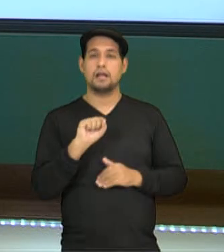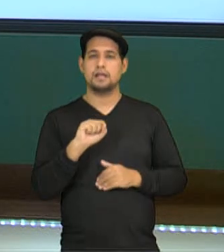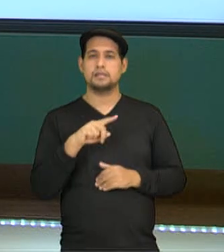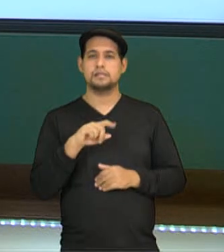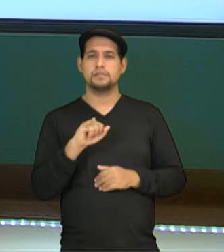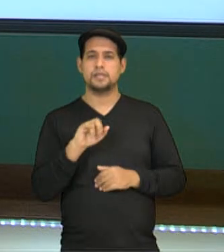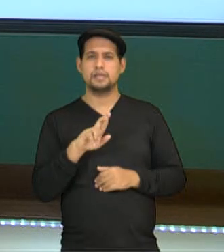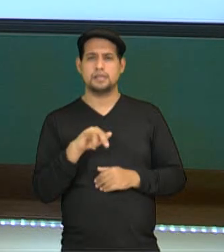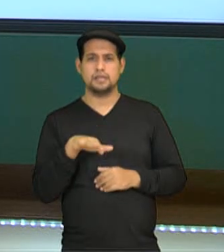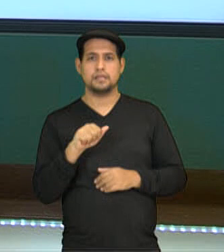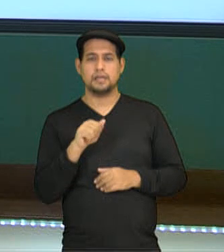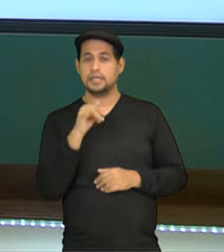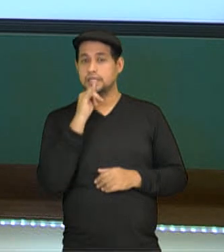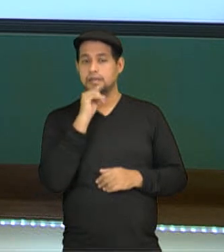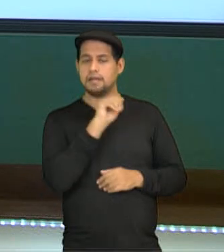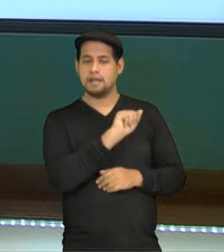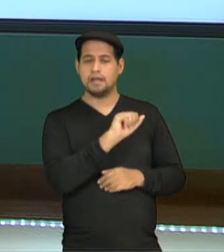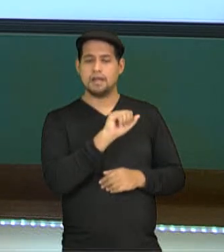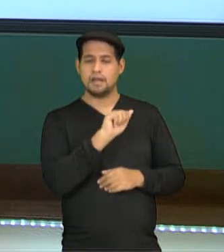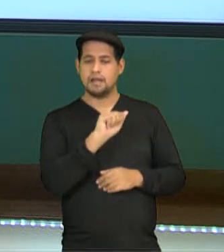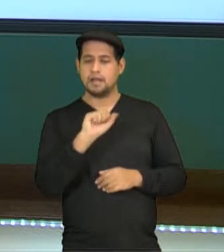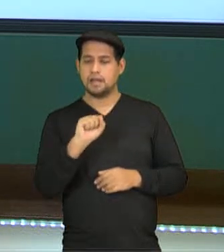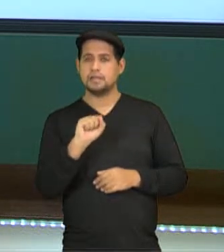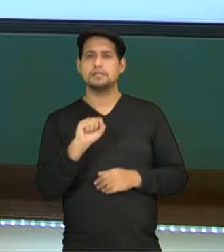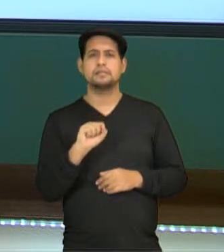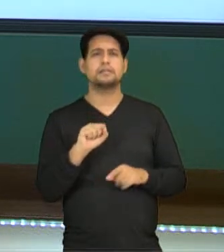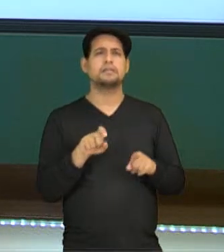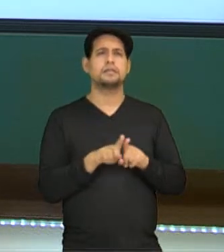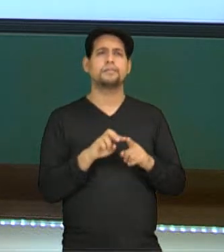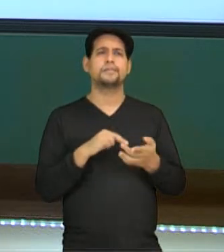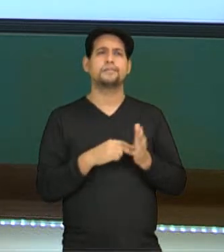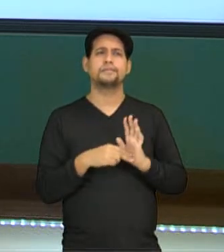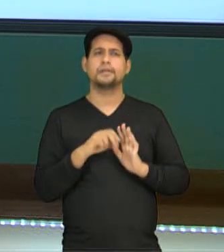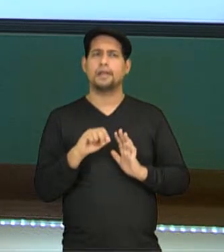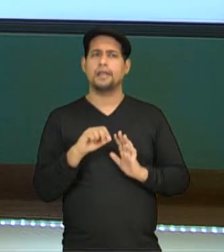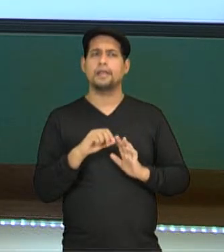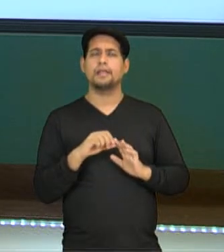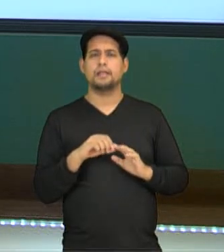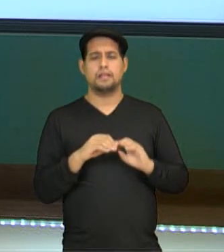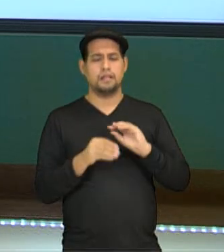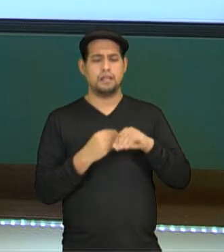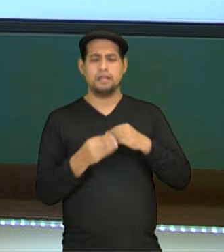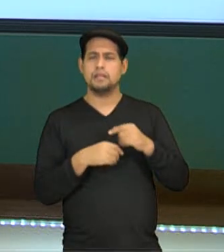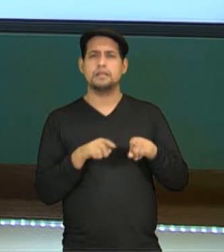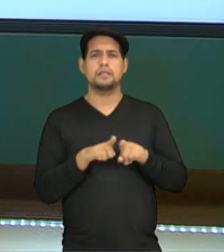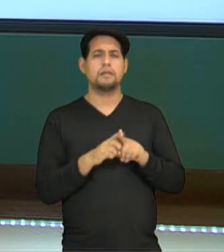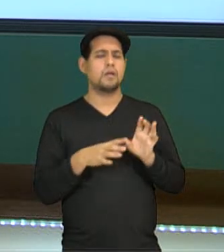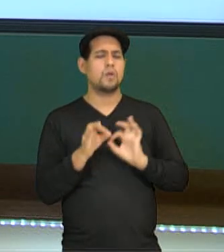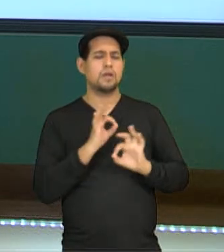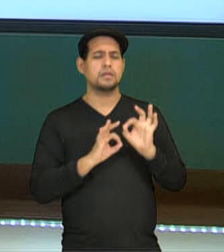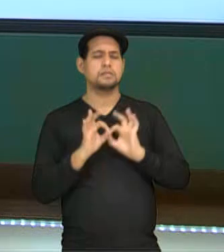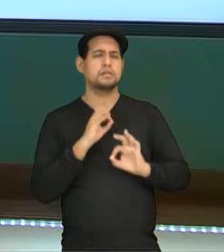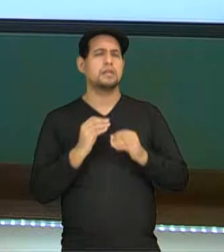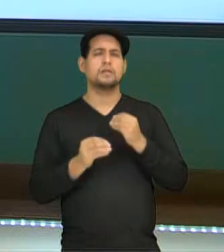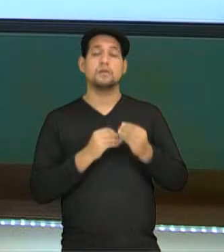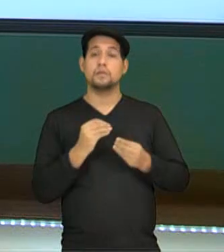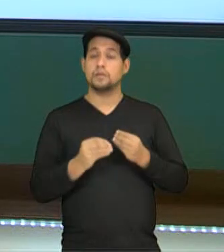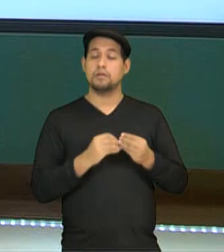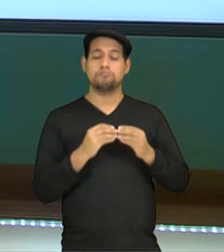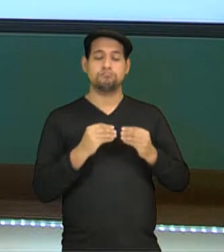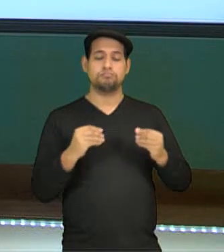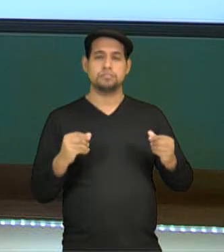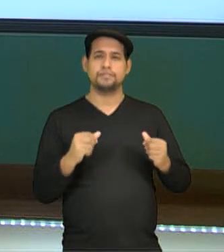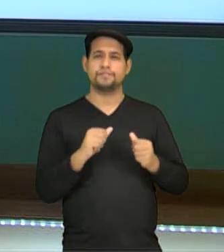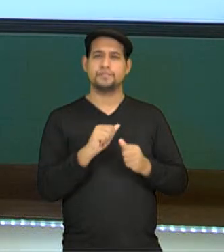falaste AAS. Sim! Ácido acetil salicílico é preparado pela acetilação